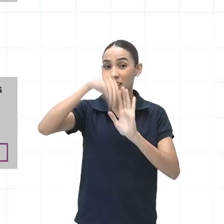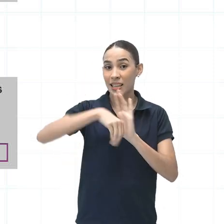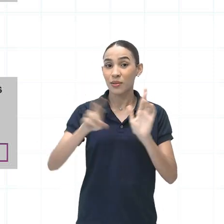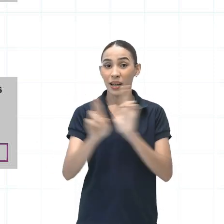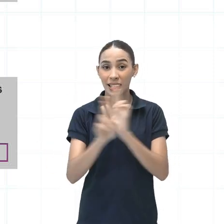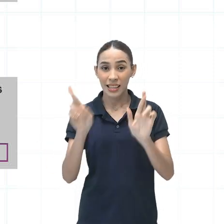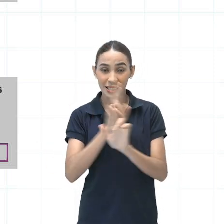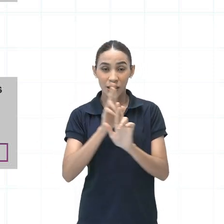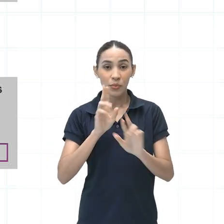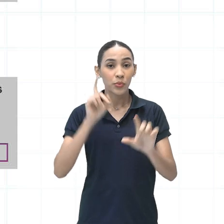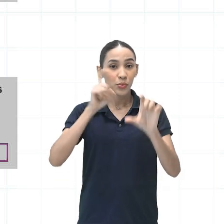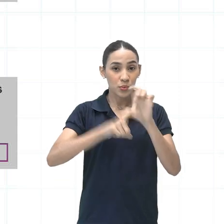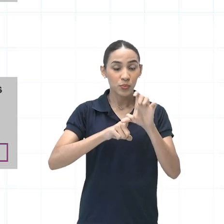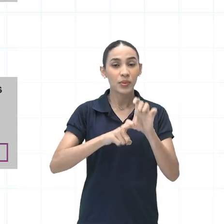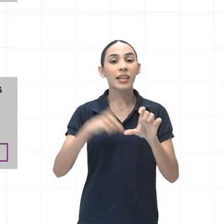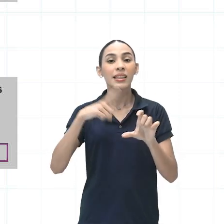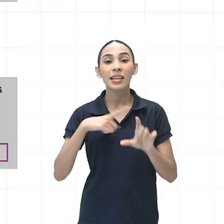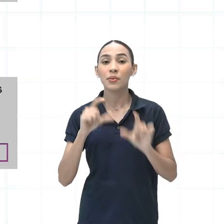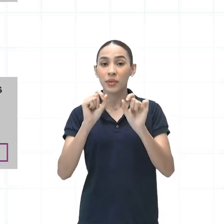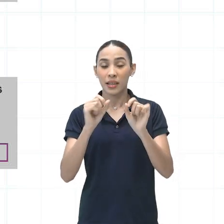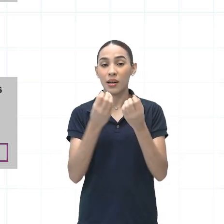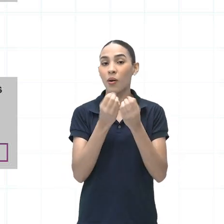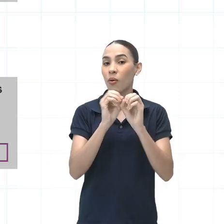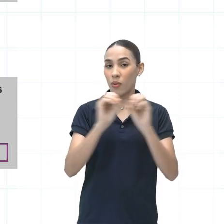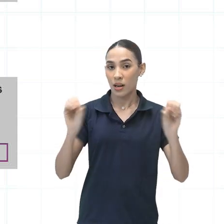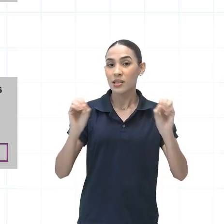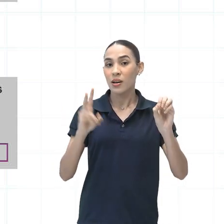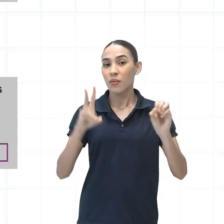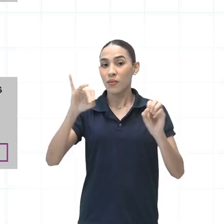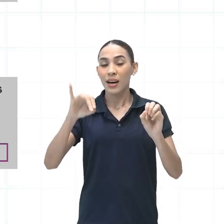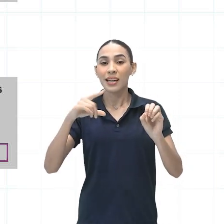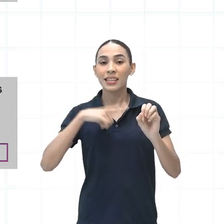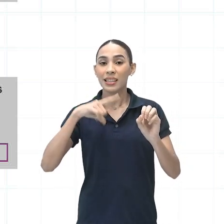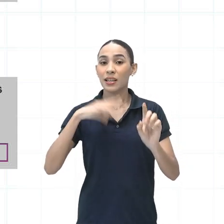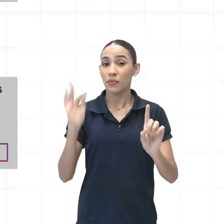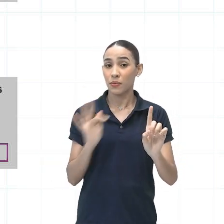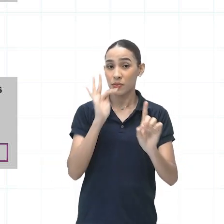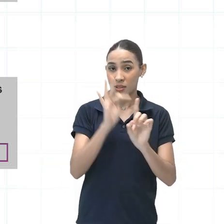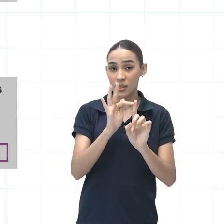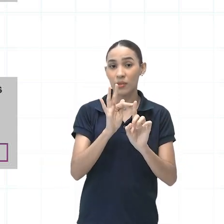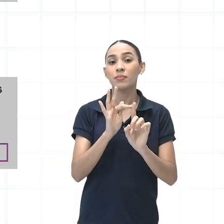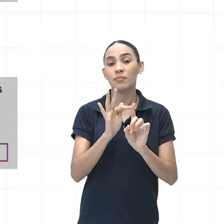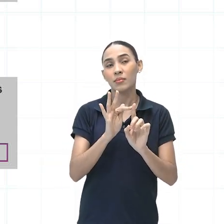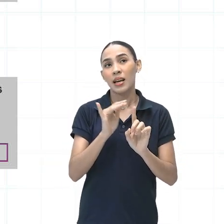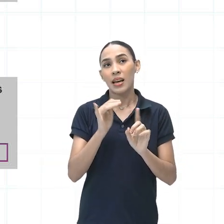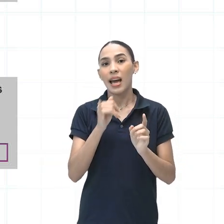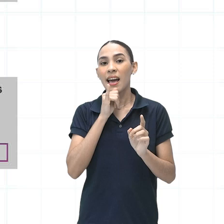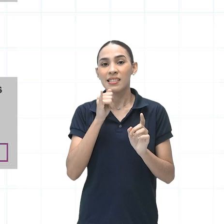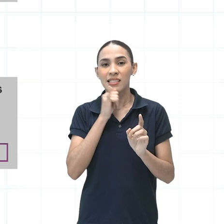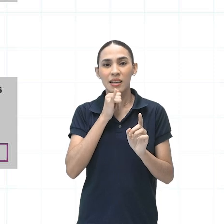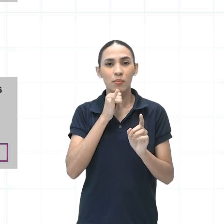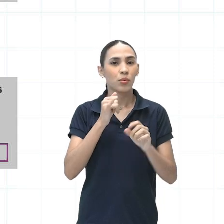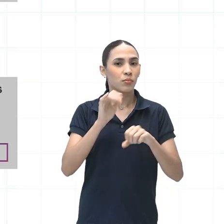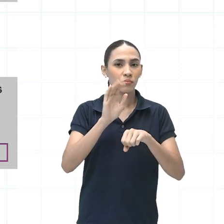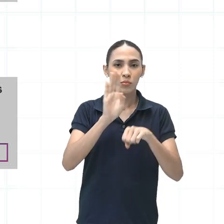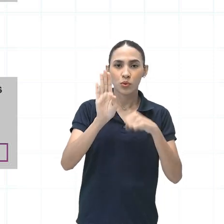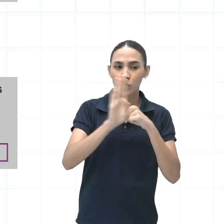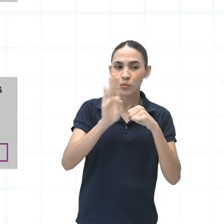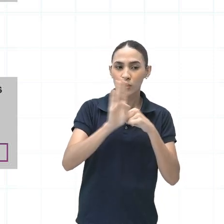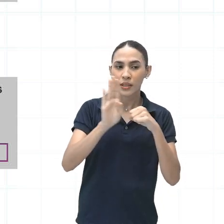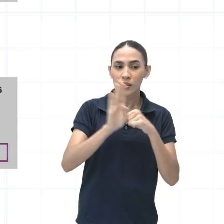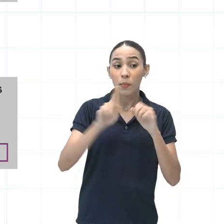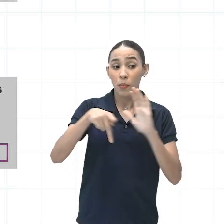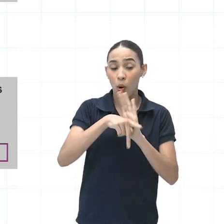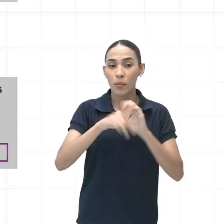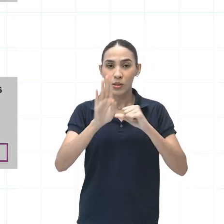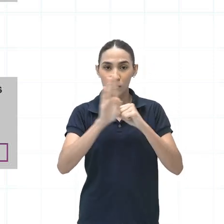relações de subordinação, existem orações que vão exercer funções que são típicas de um substantivo, né? A gente